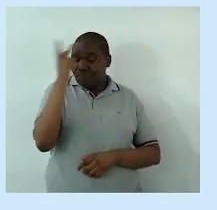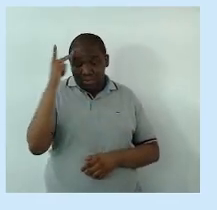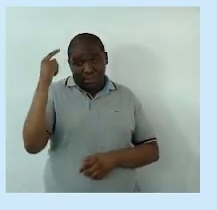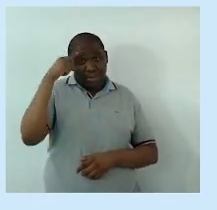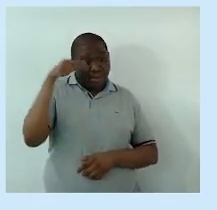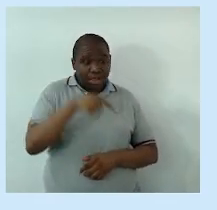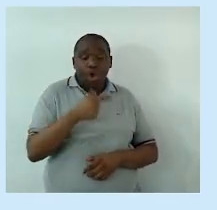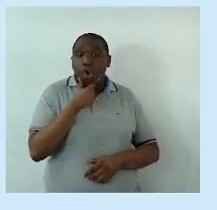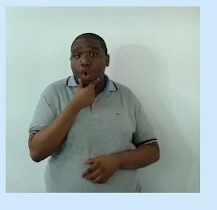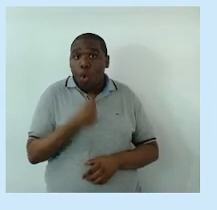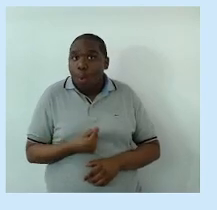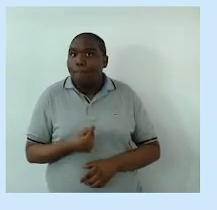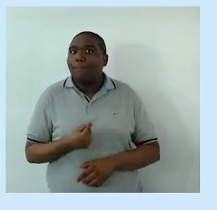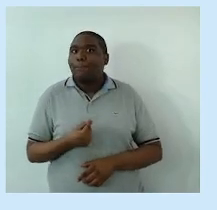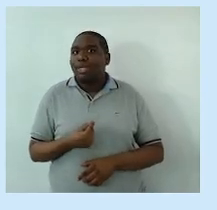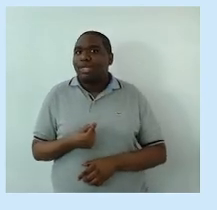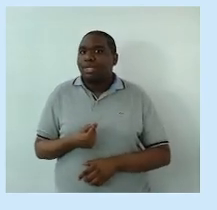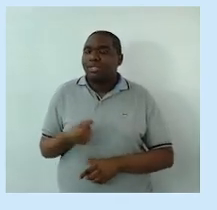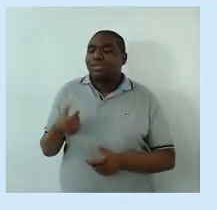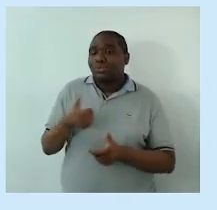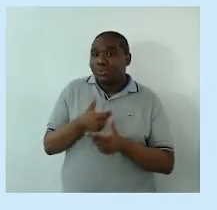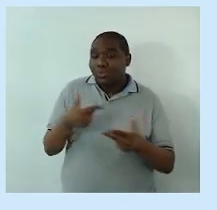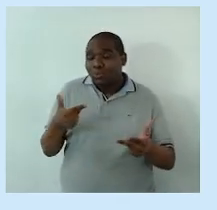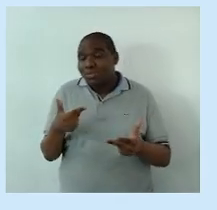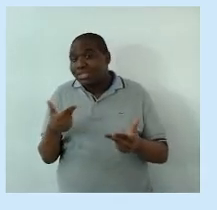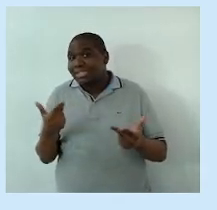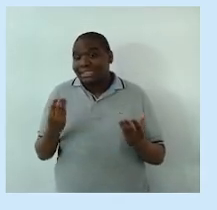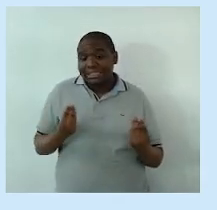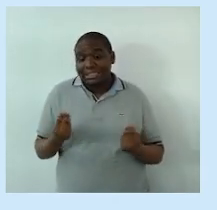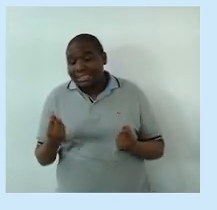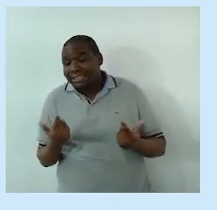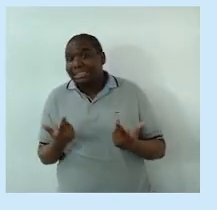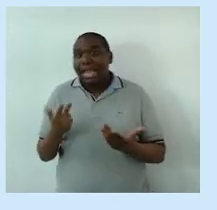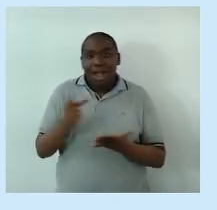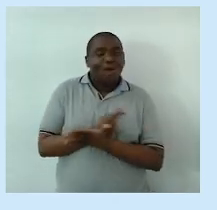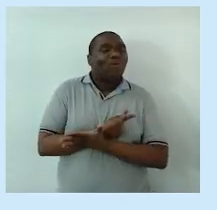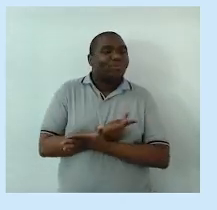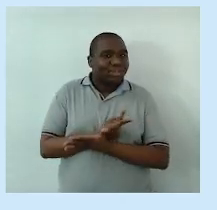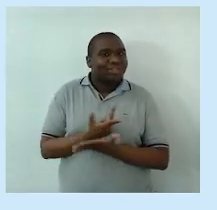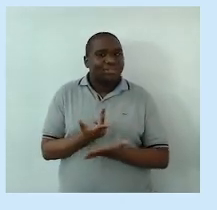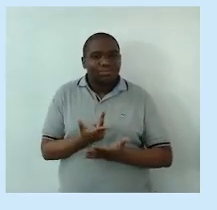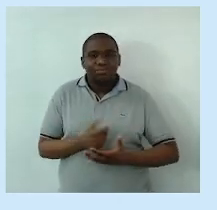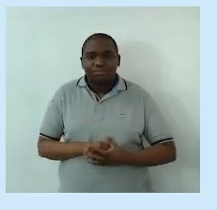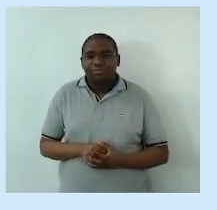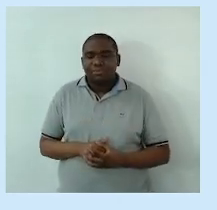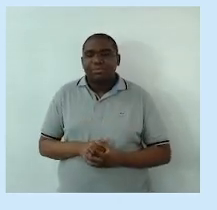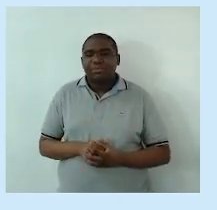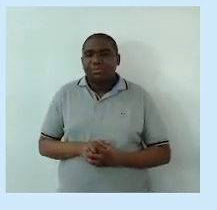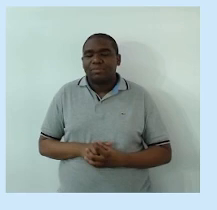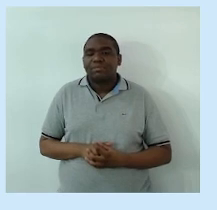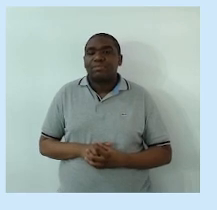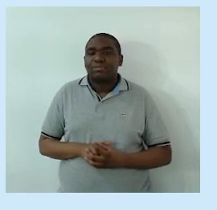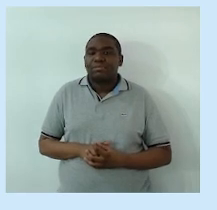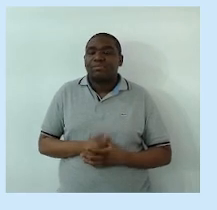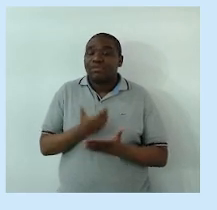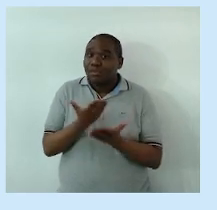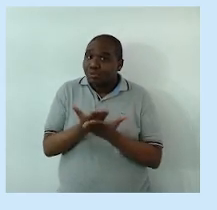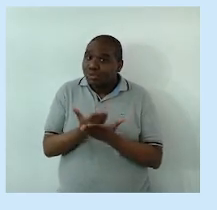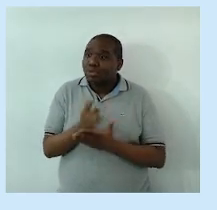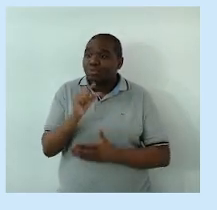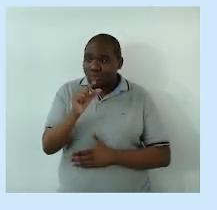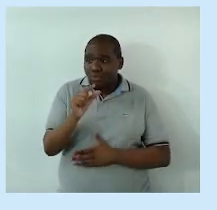homem, então situações, né, cômicas acontecem, certo? A gente estudou um pouquinho